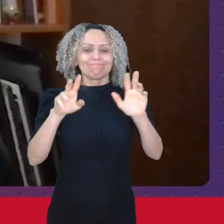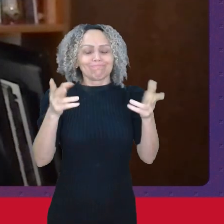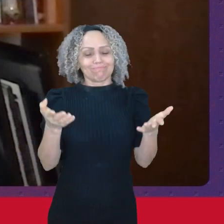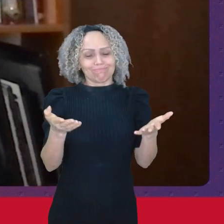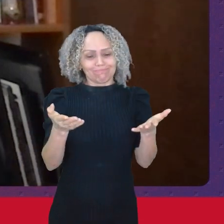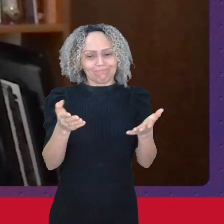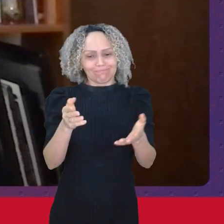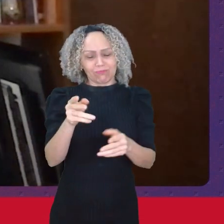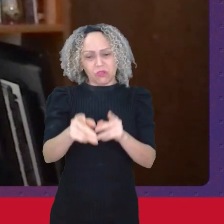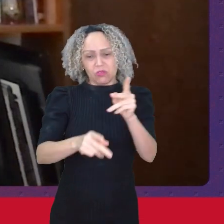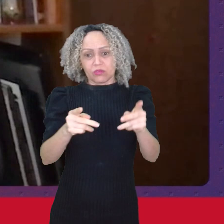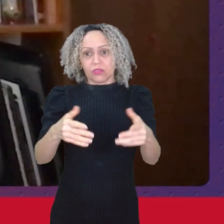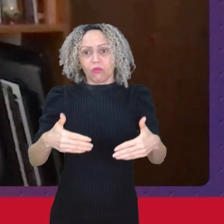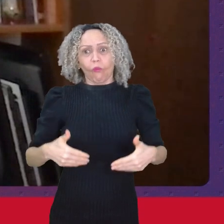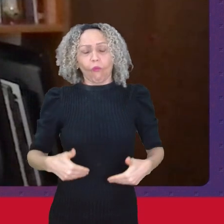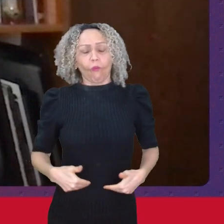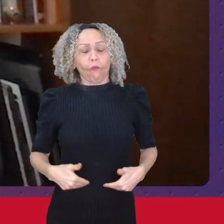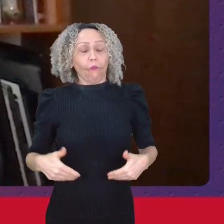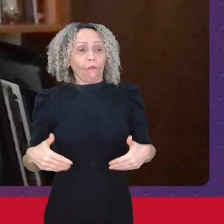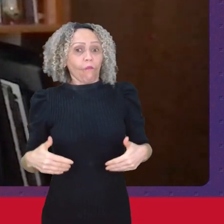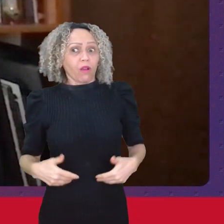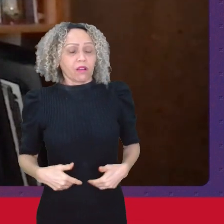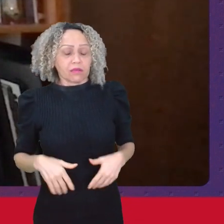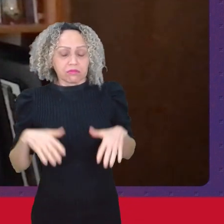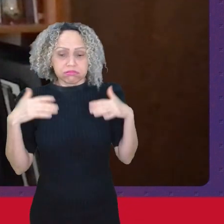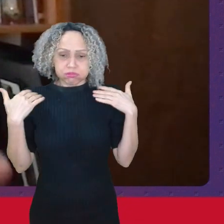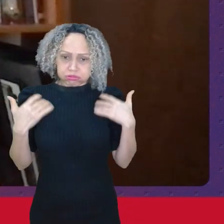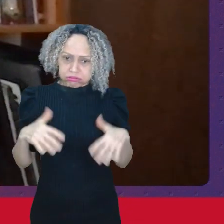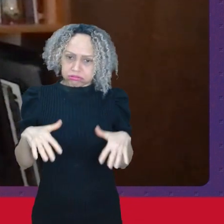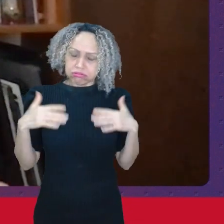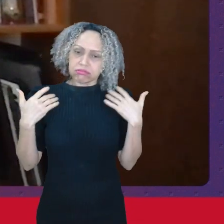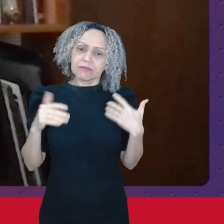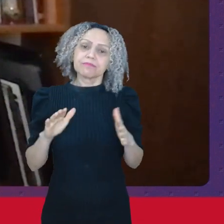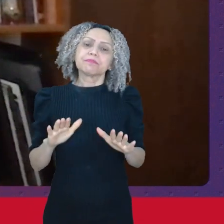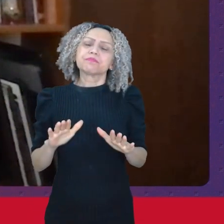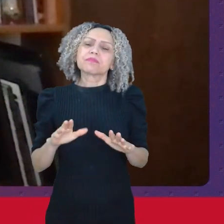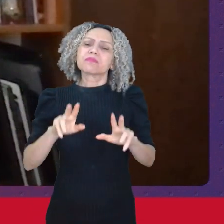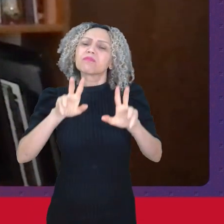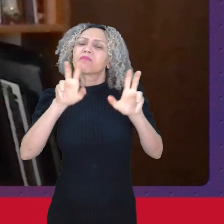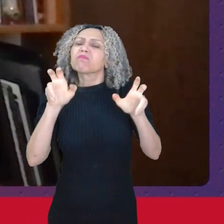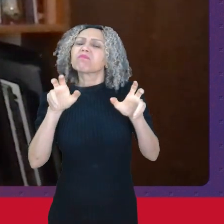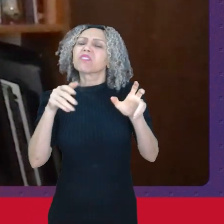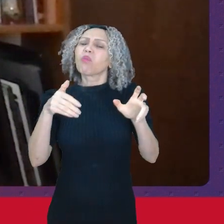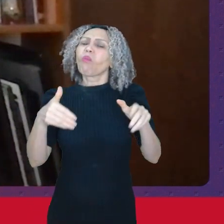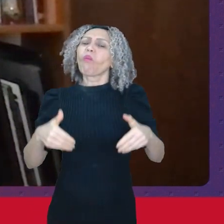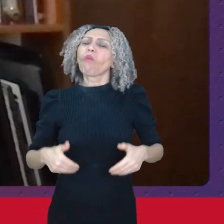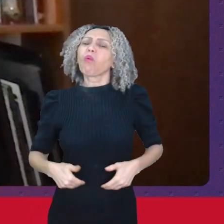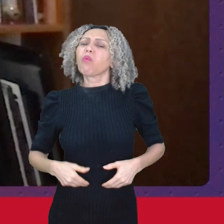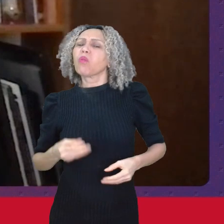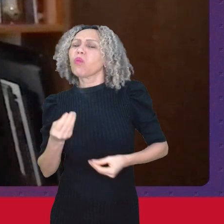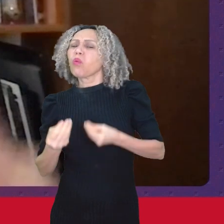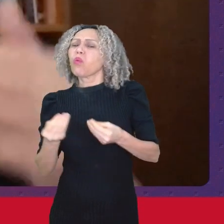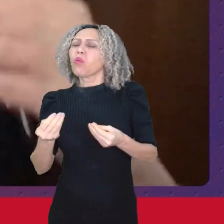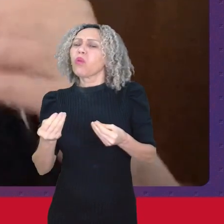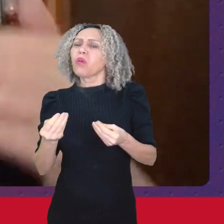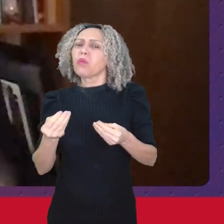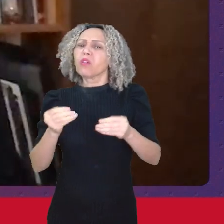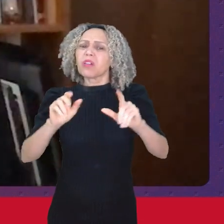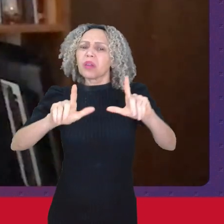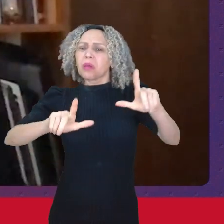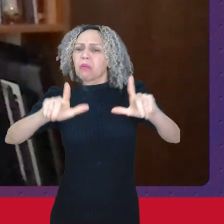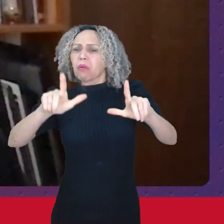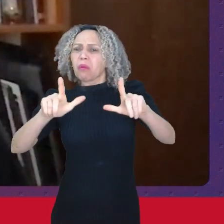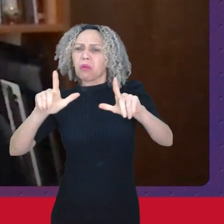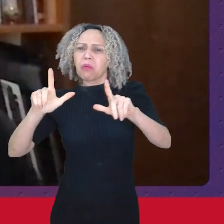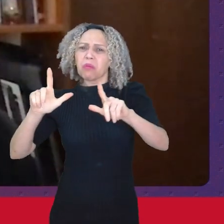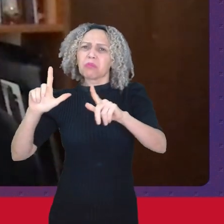tentar entender por que esse assunto e a forma como esse assunto vem sendo tratado pela grande imprensa